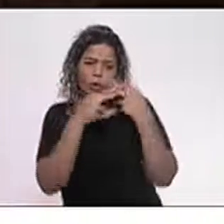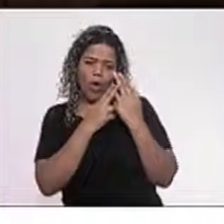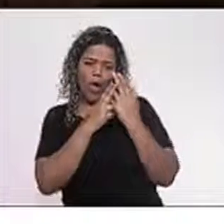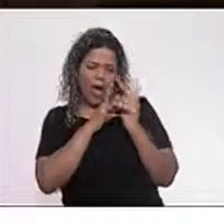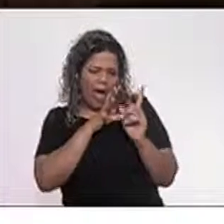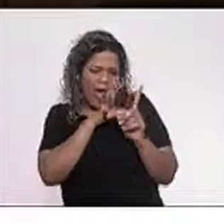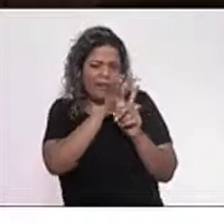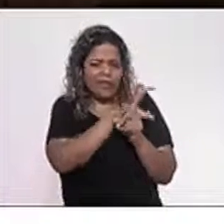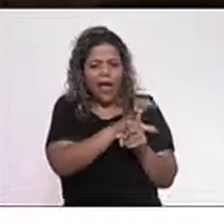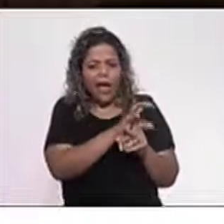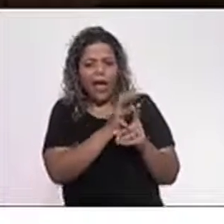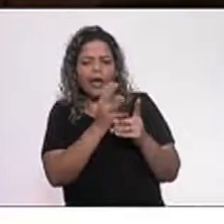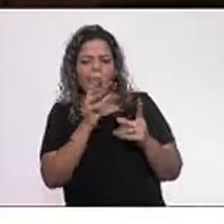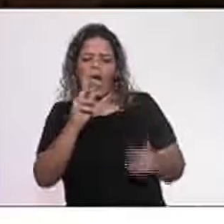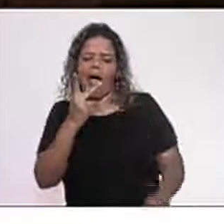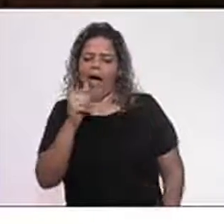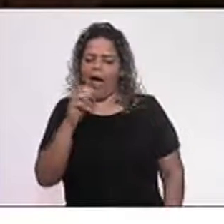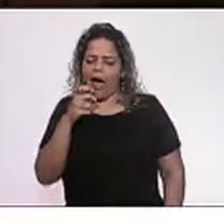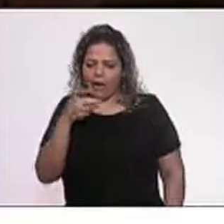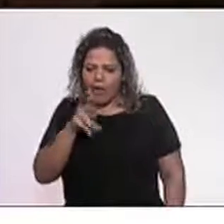ataques cibernéticos,